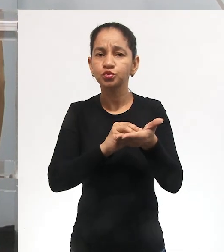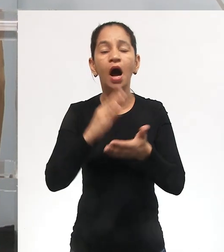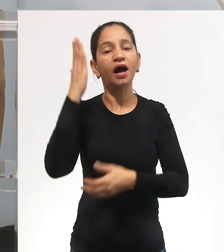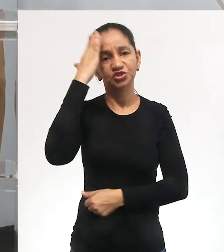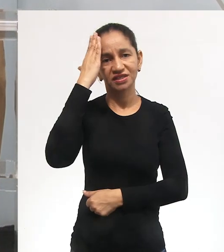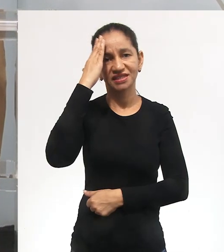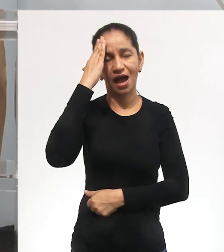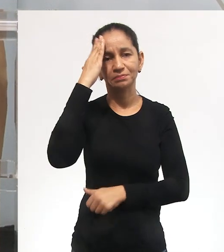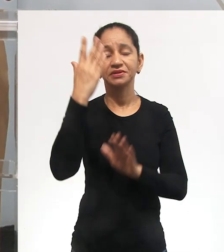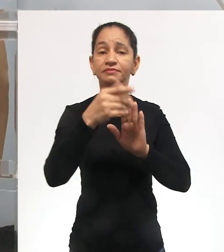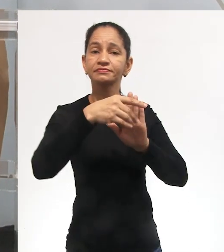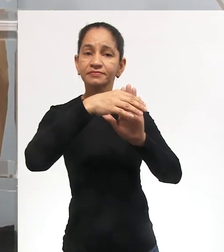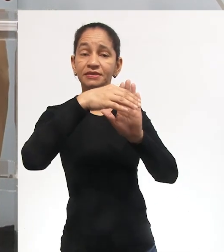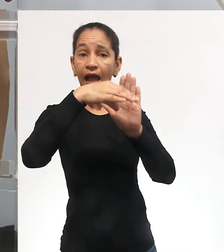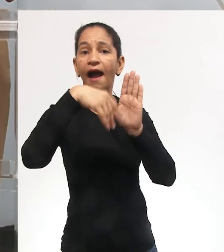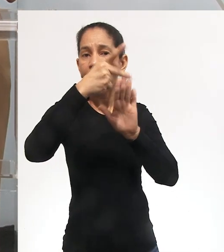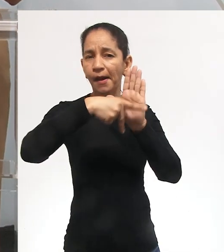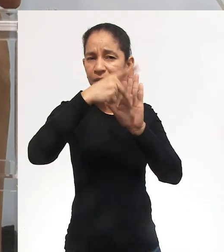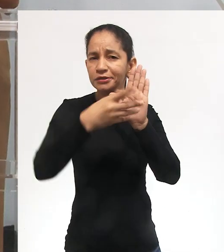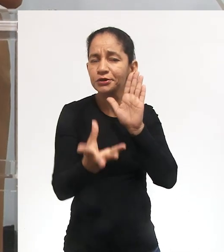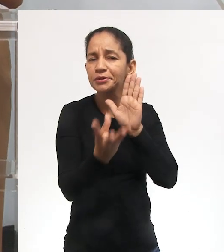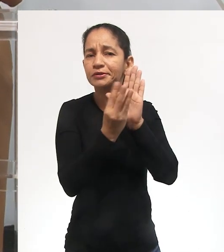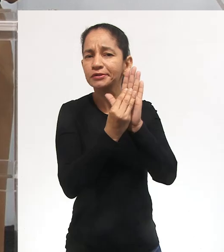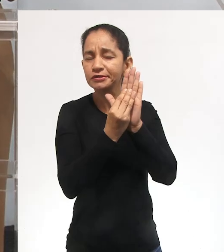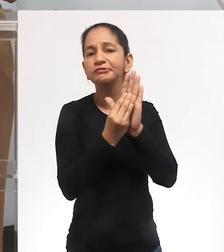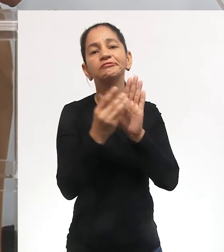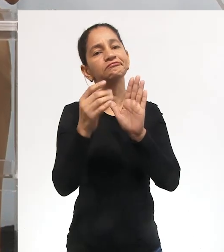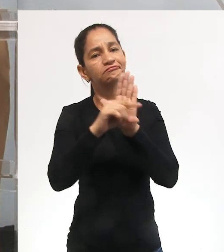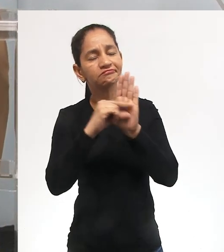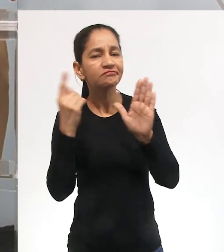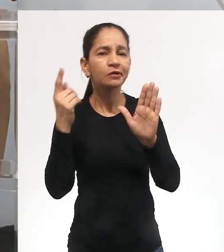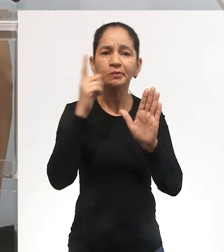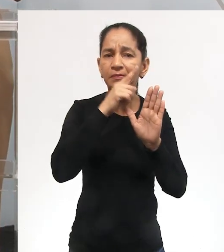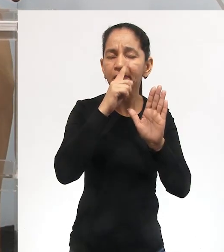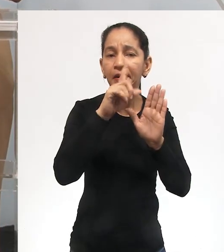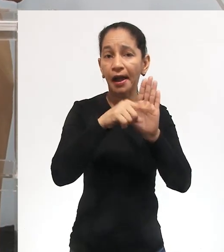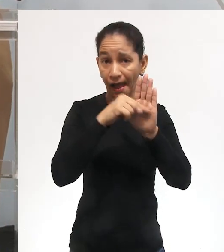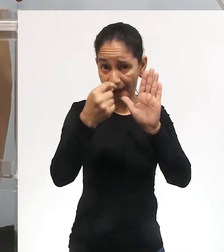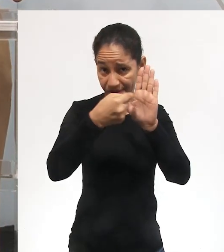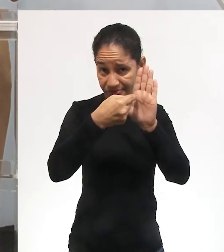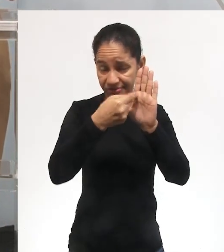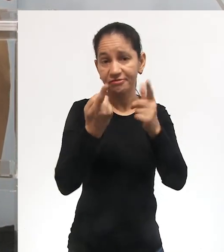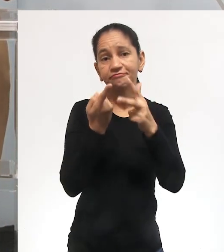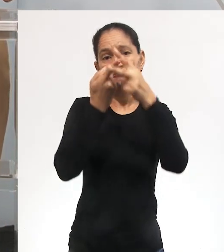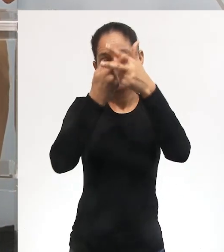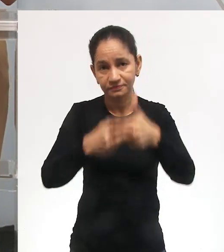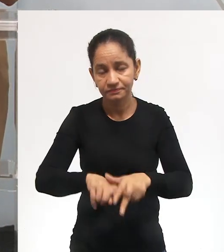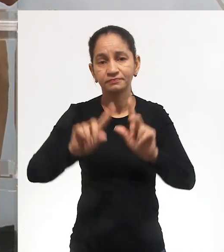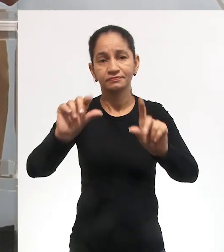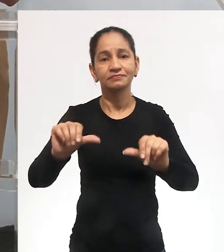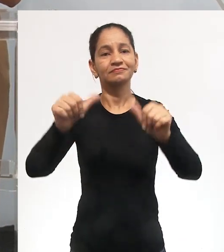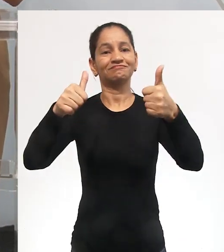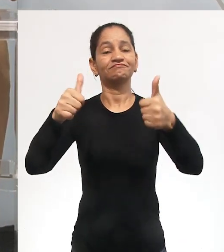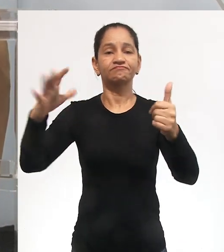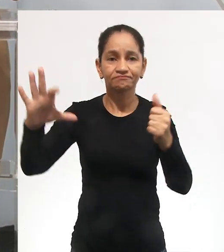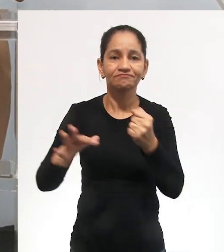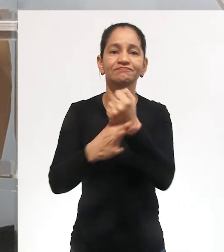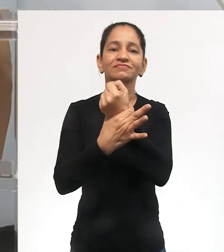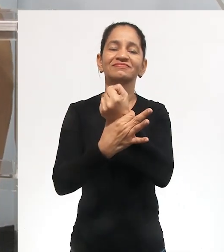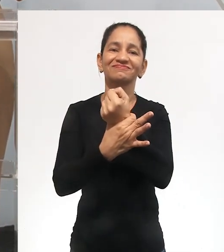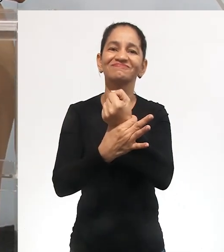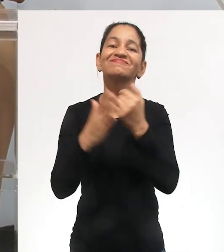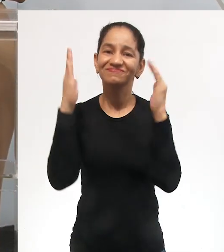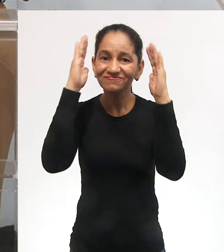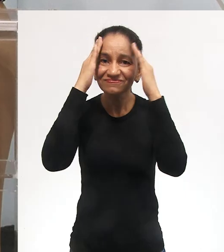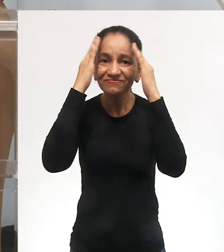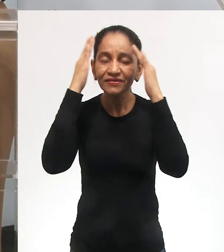recebe esse feedback e o considera para os ajustes, ele vai fazer com que aquela atividade tenha mais sucesso,